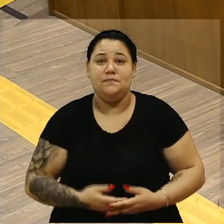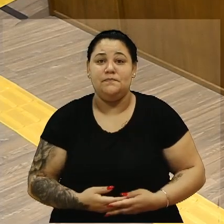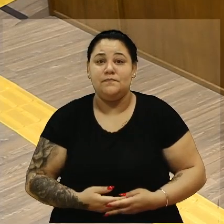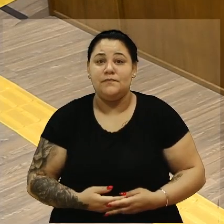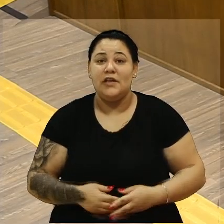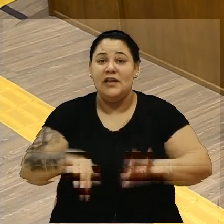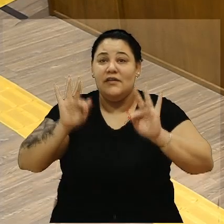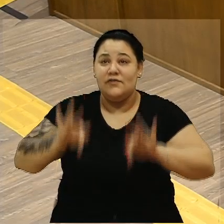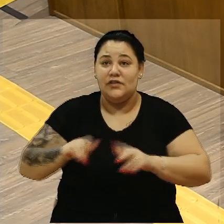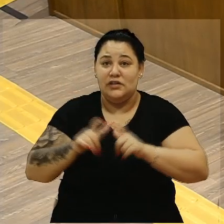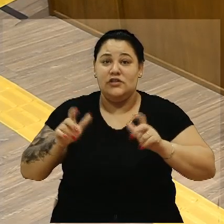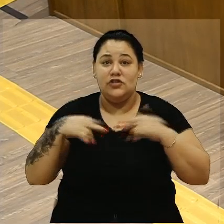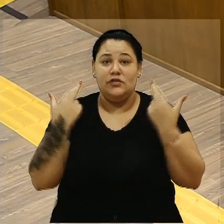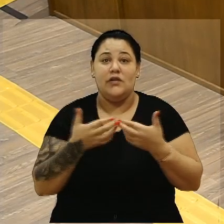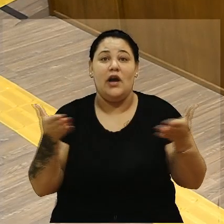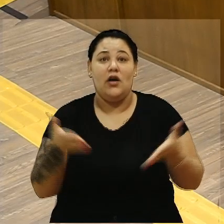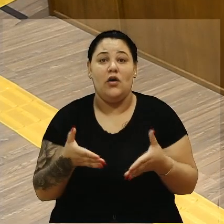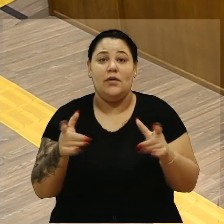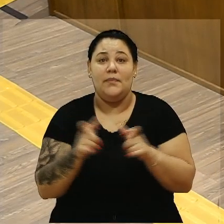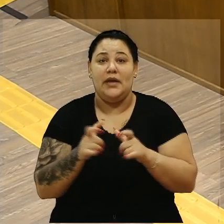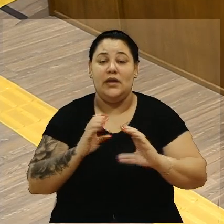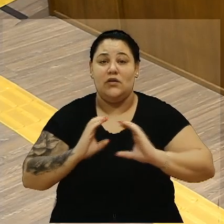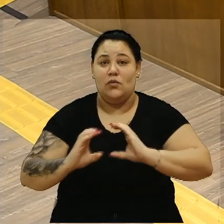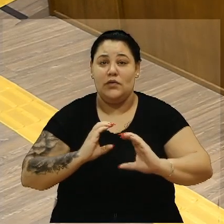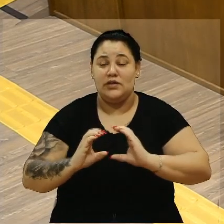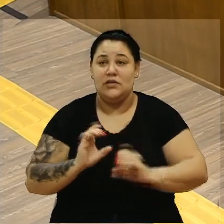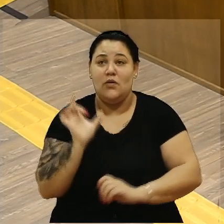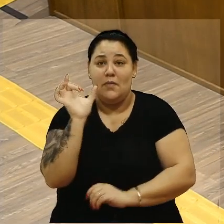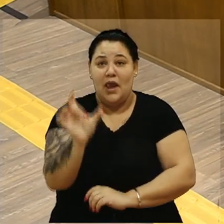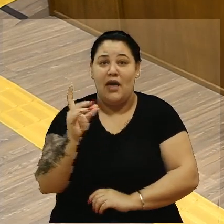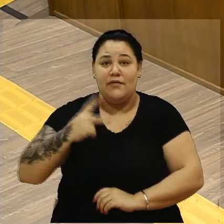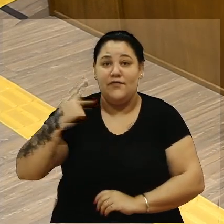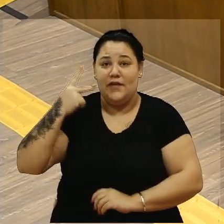Encerrado o grande expediente. Passemos ao pequeno expediente com a palavra a vereadora Sandra Bonini.